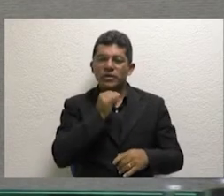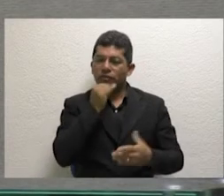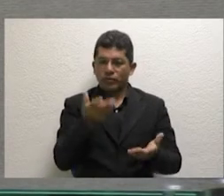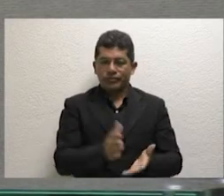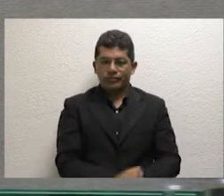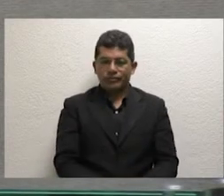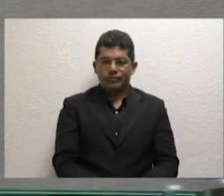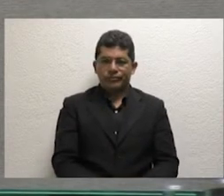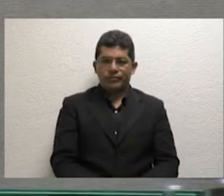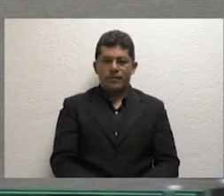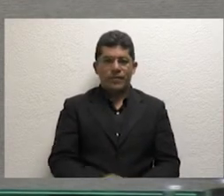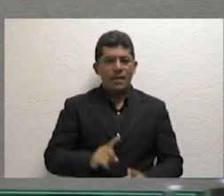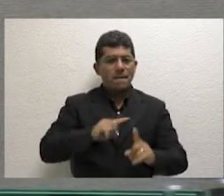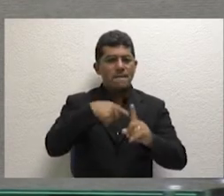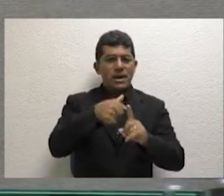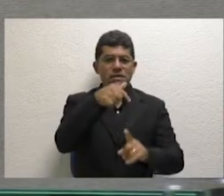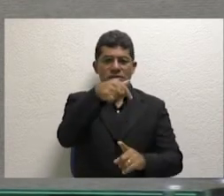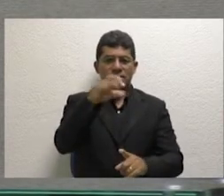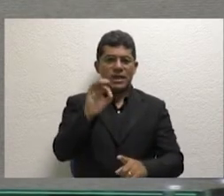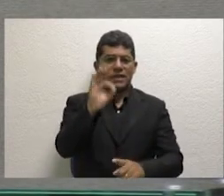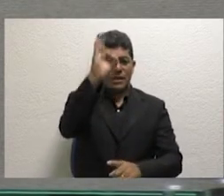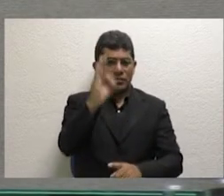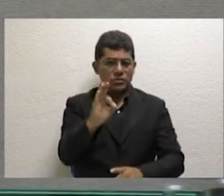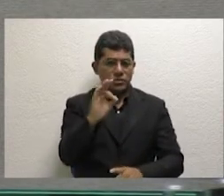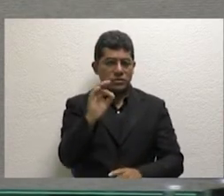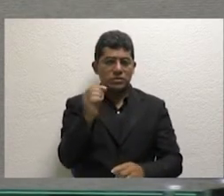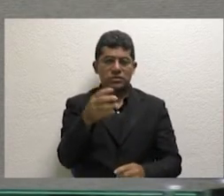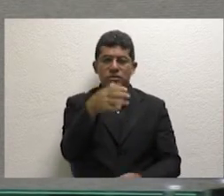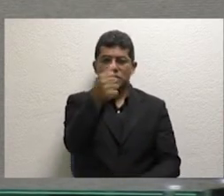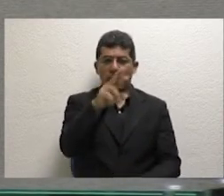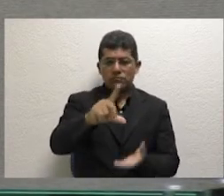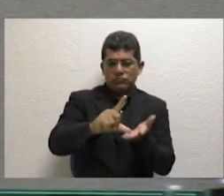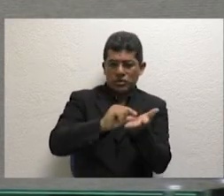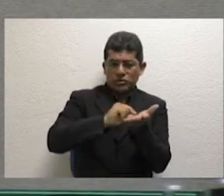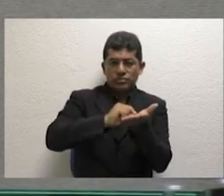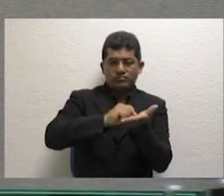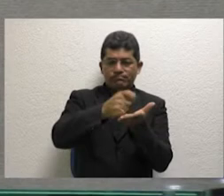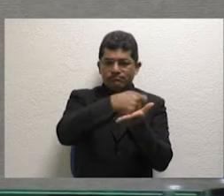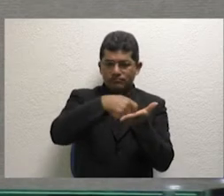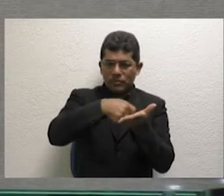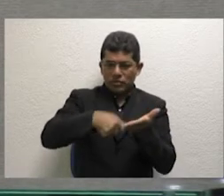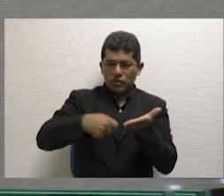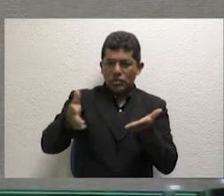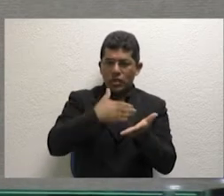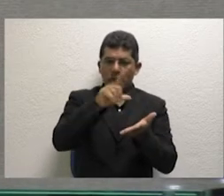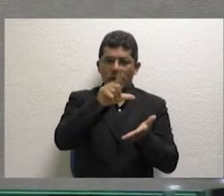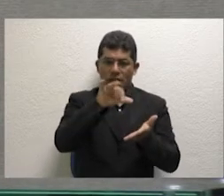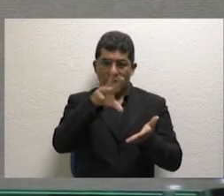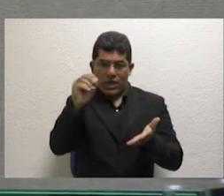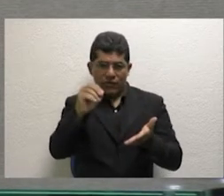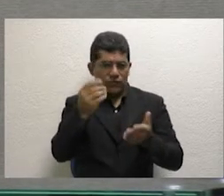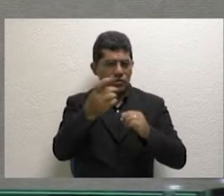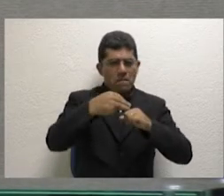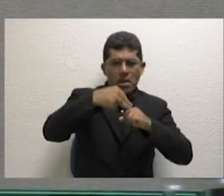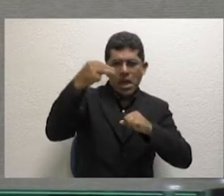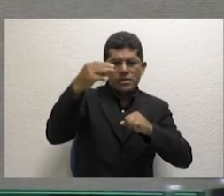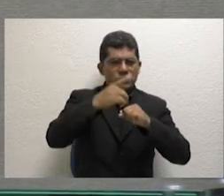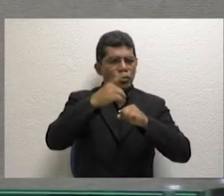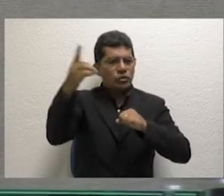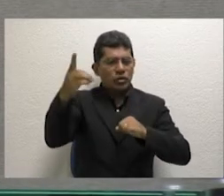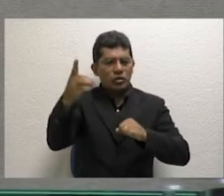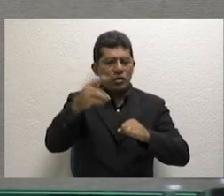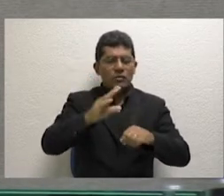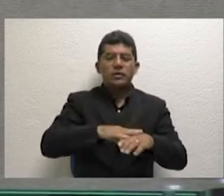mais de 70% dos artigos científicos de doutorados de mestrados